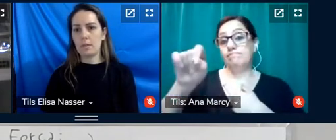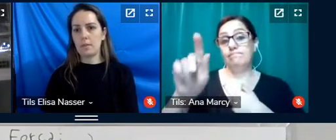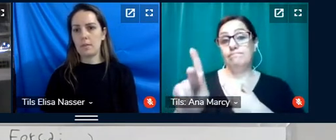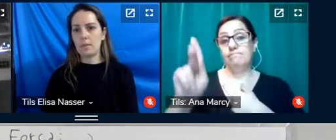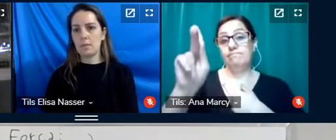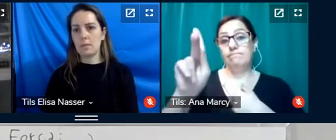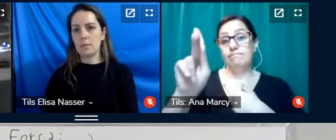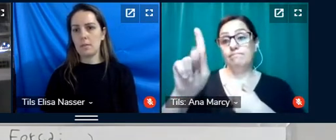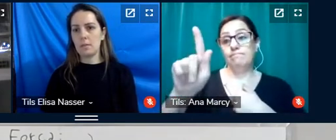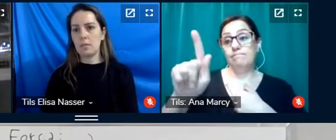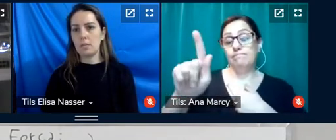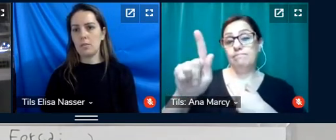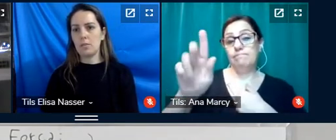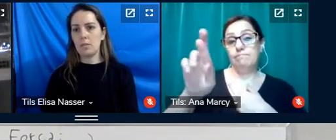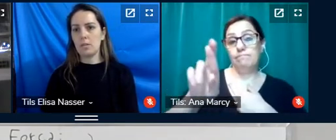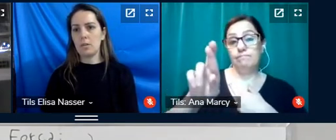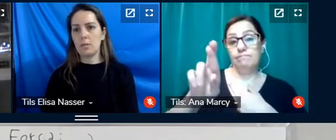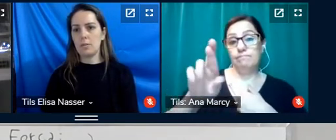Intensidade.